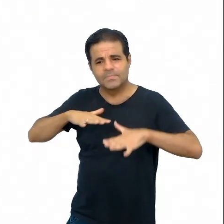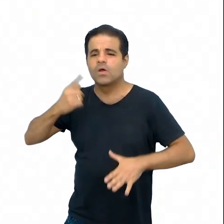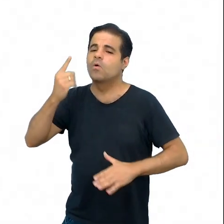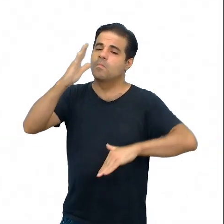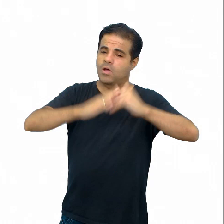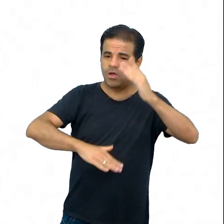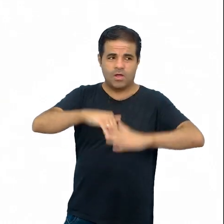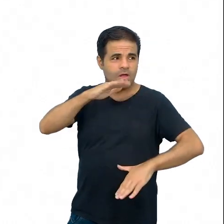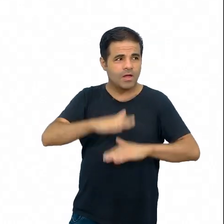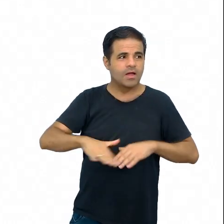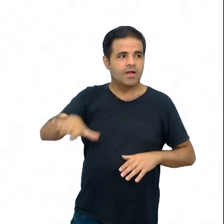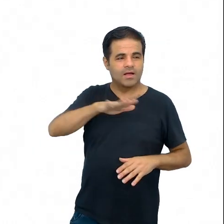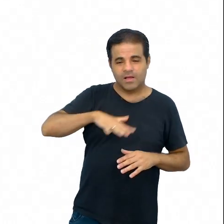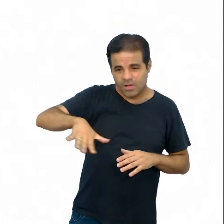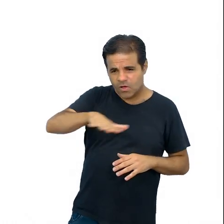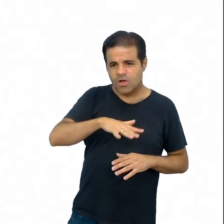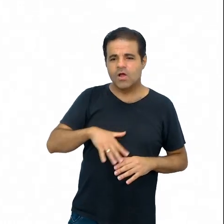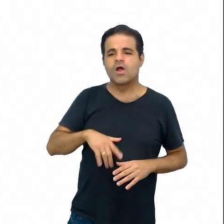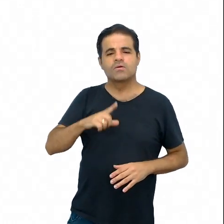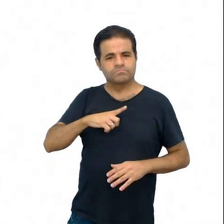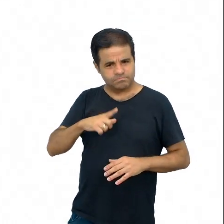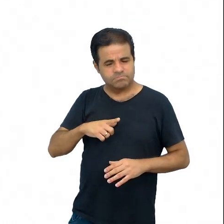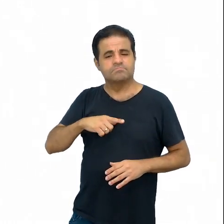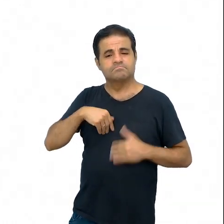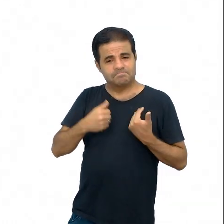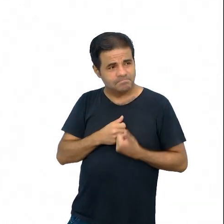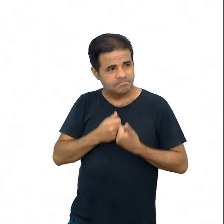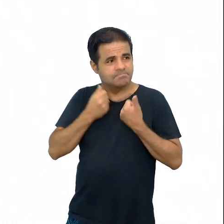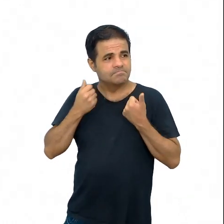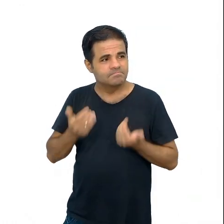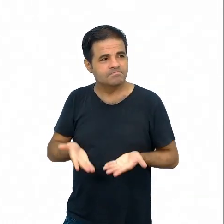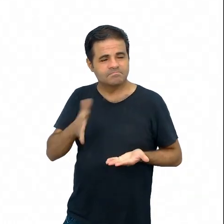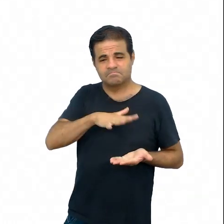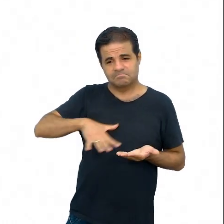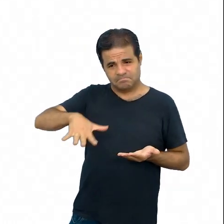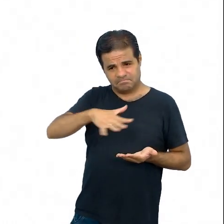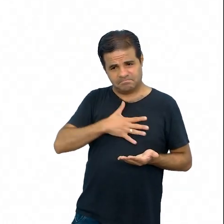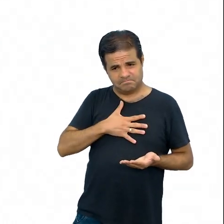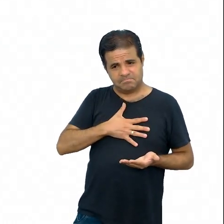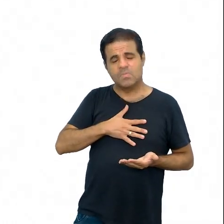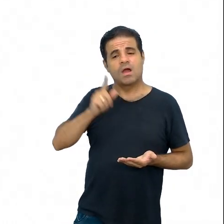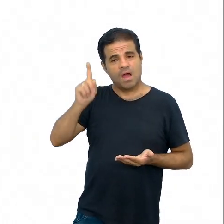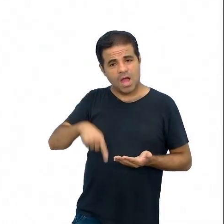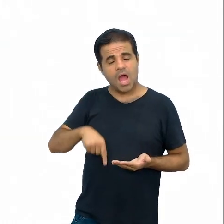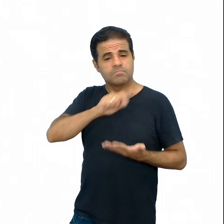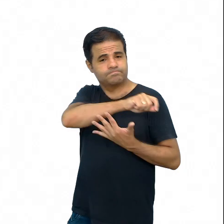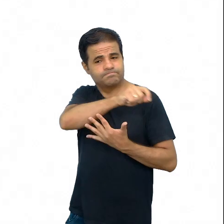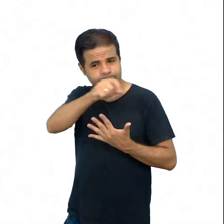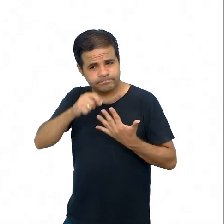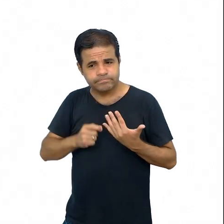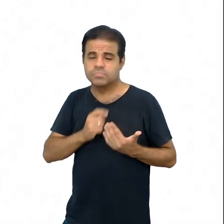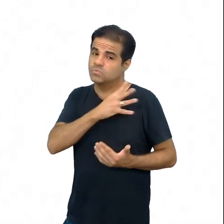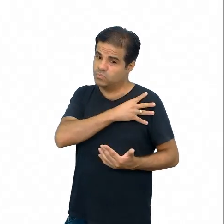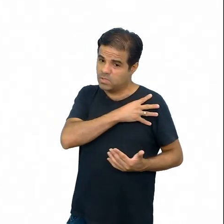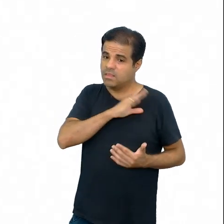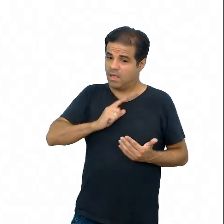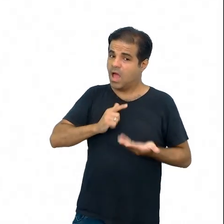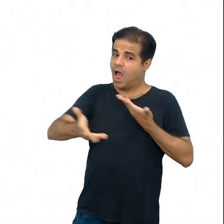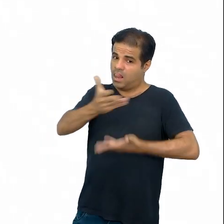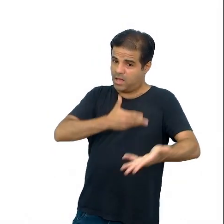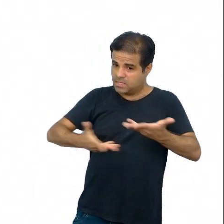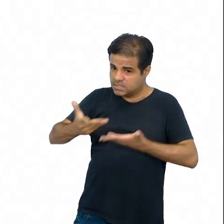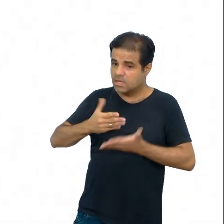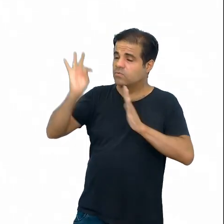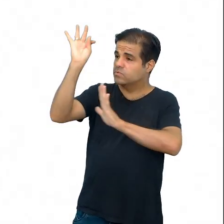obra literária, e aí vão socializar esse gênero também. No 8º ano, que nós temos a relação